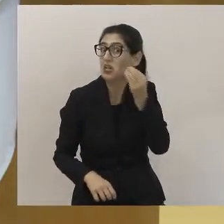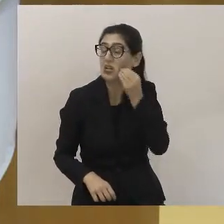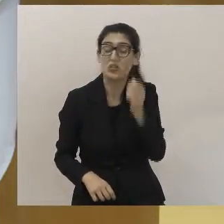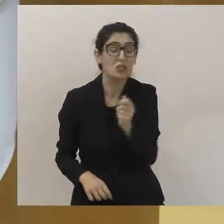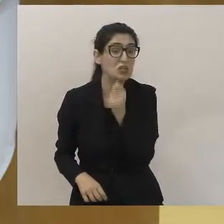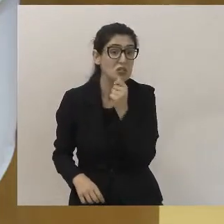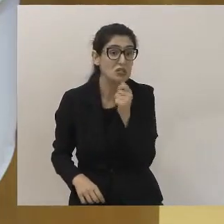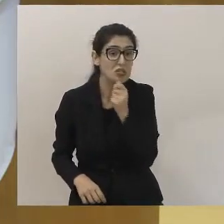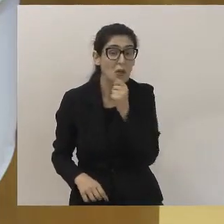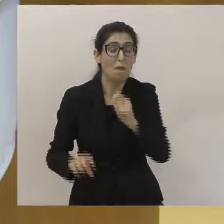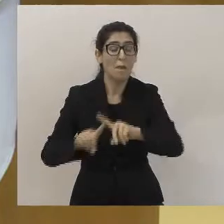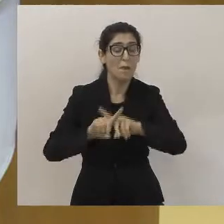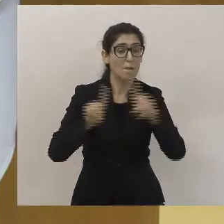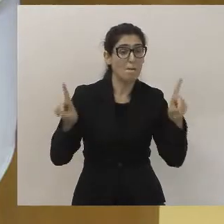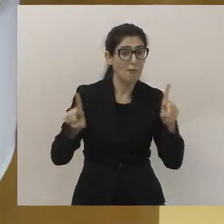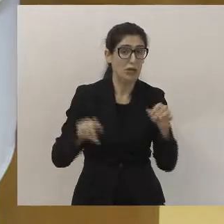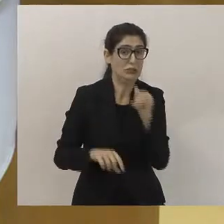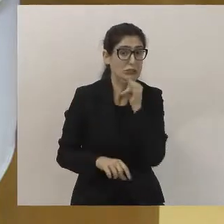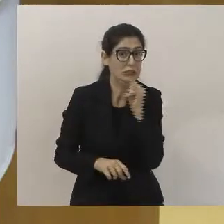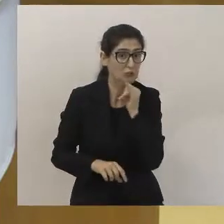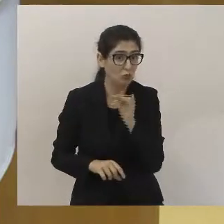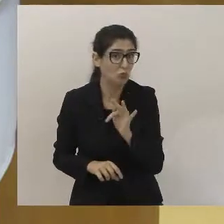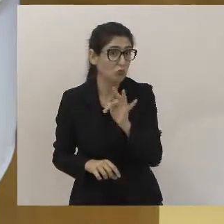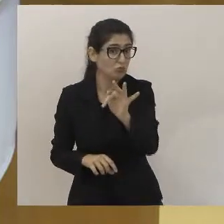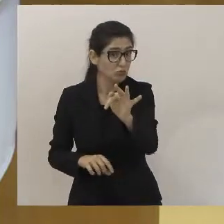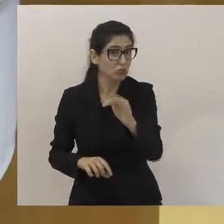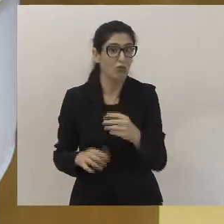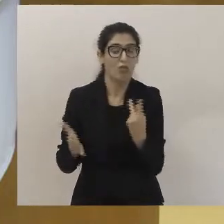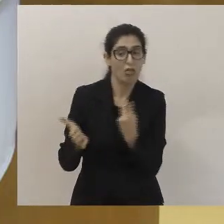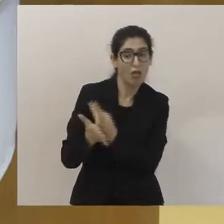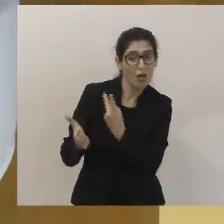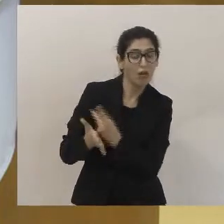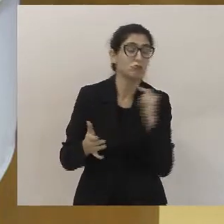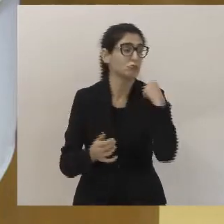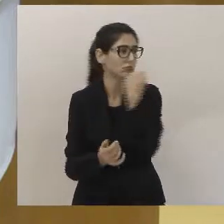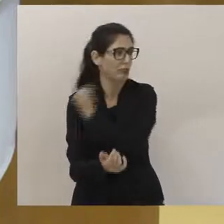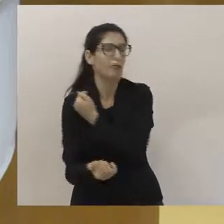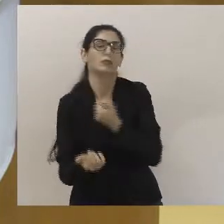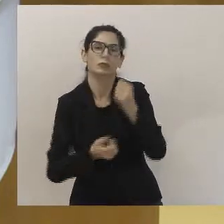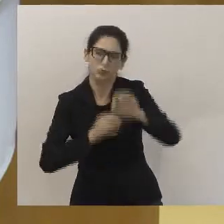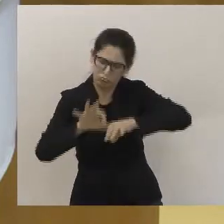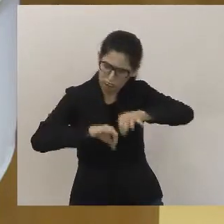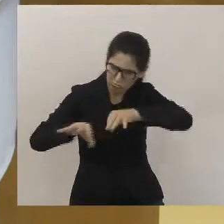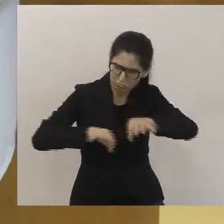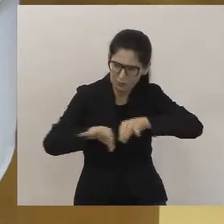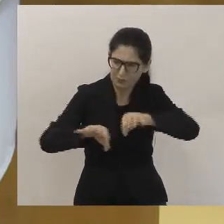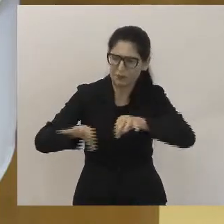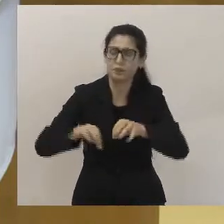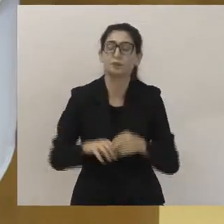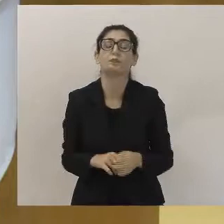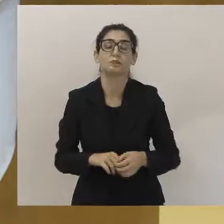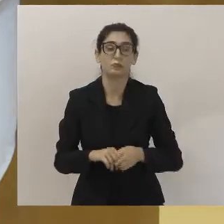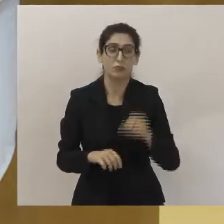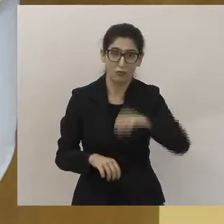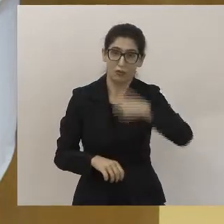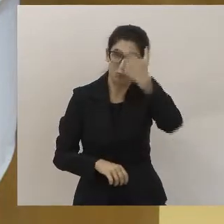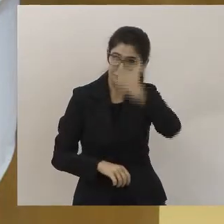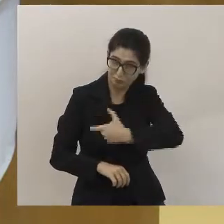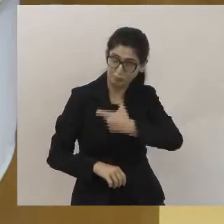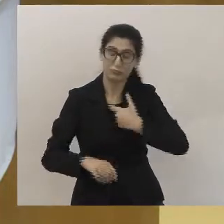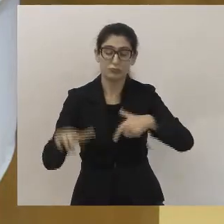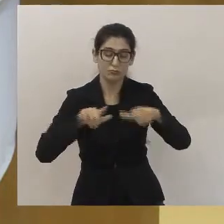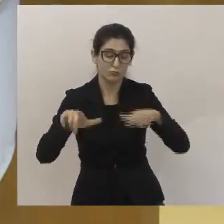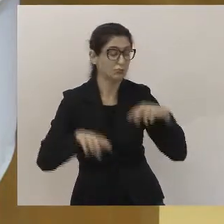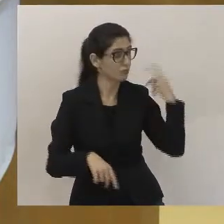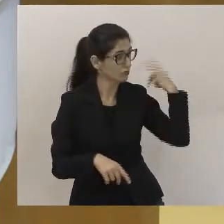pendente errada e coube a nós fazer aqui as cobranças nós vamos continuar fazendo porque isso é o papel do vereador é fiscalizada